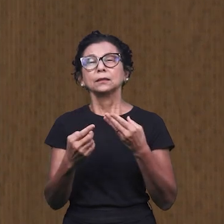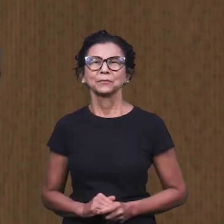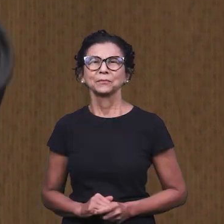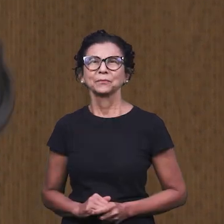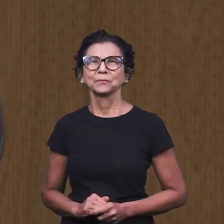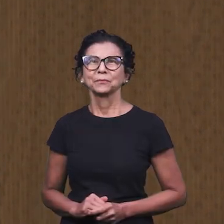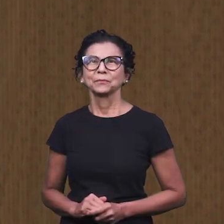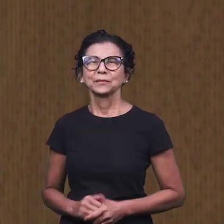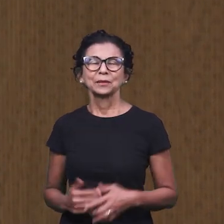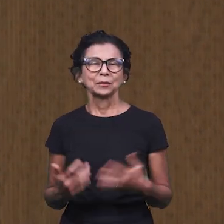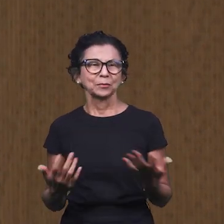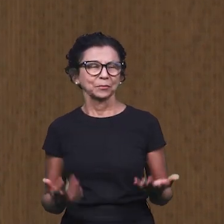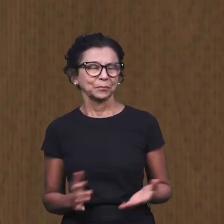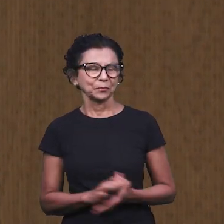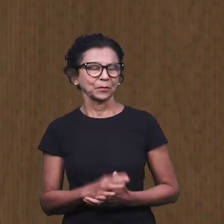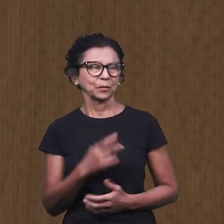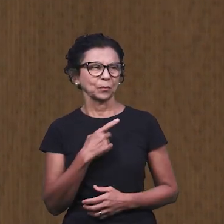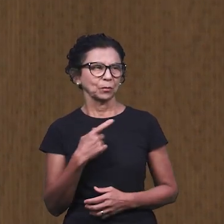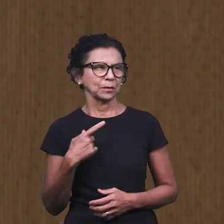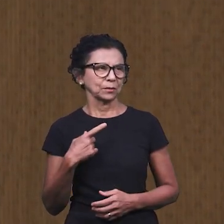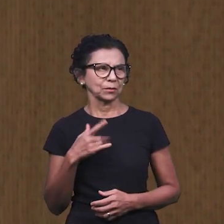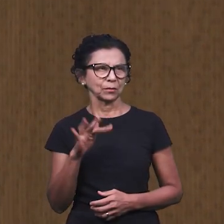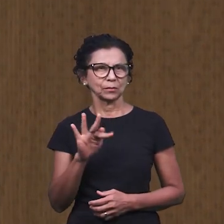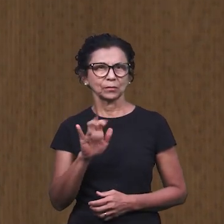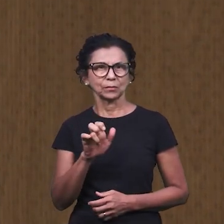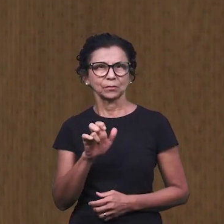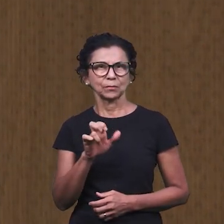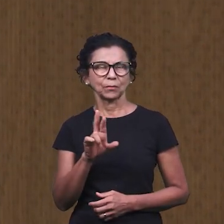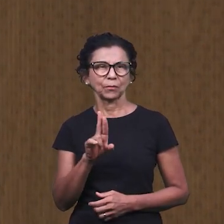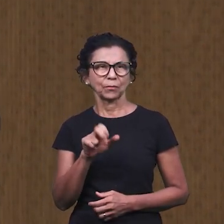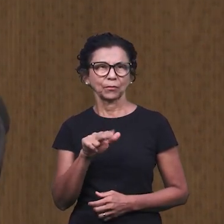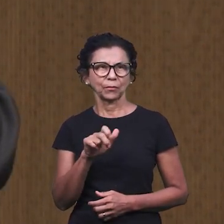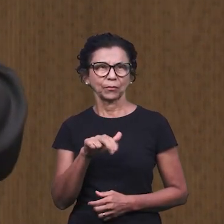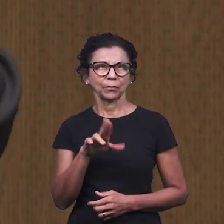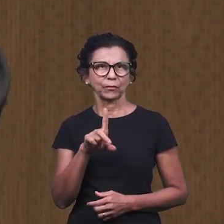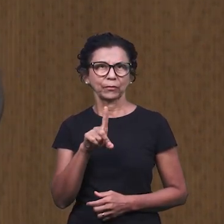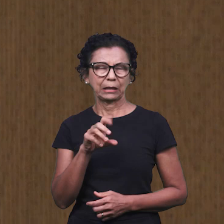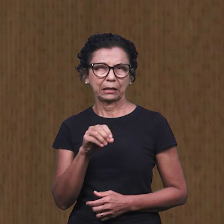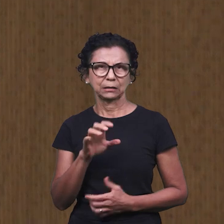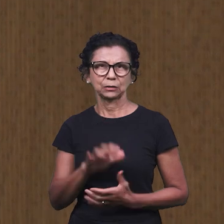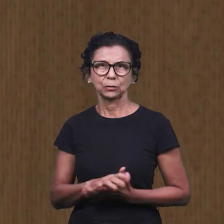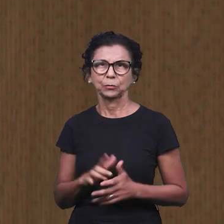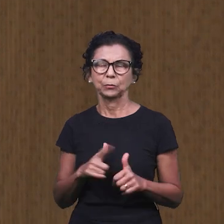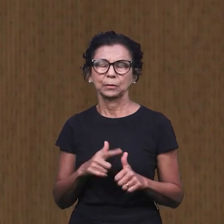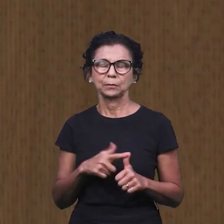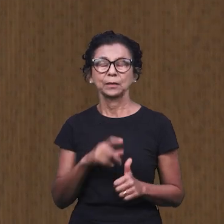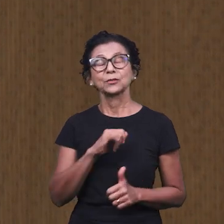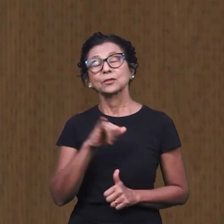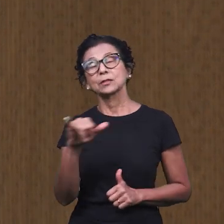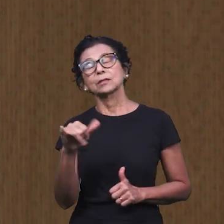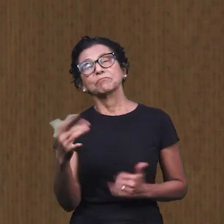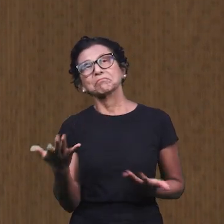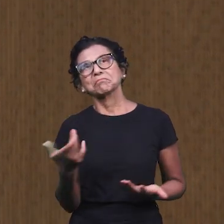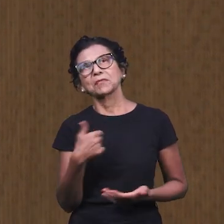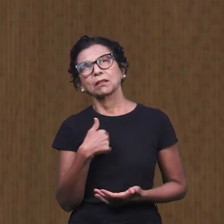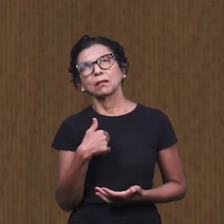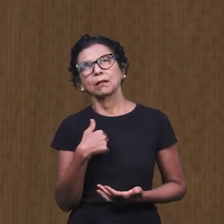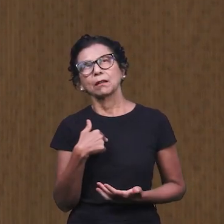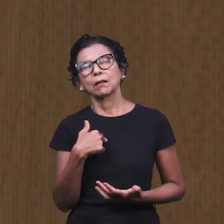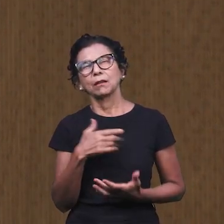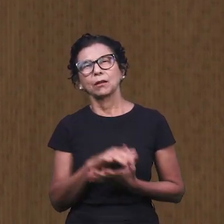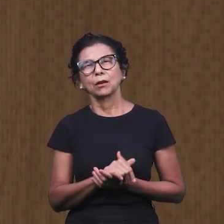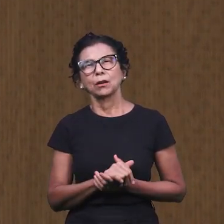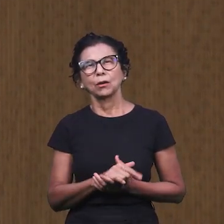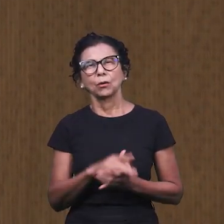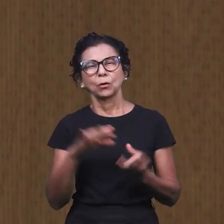TV é o telejornalismo, que produz tudo. Quem define os produtos aqui é o presbitério.